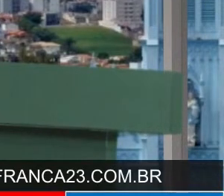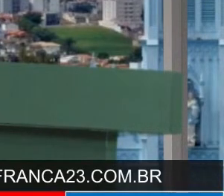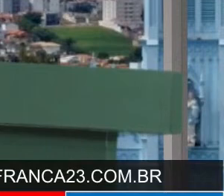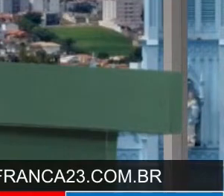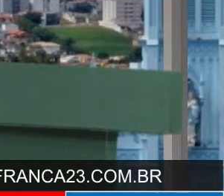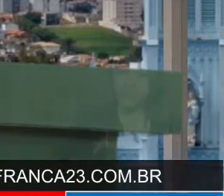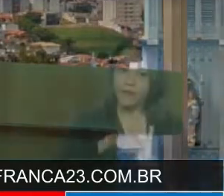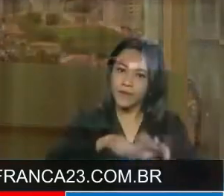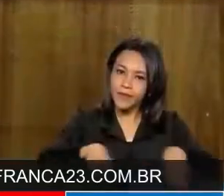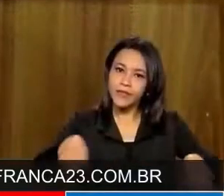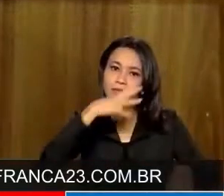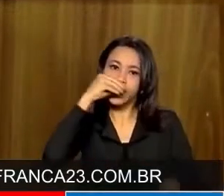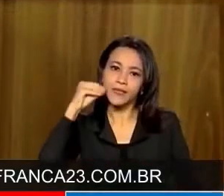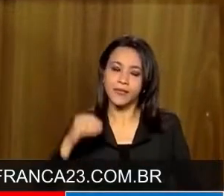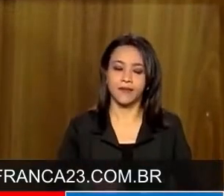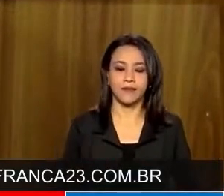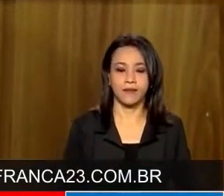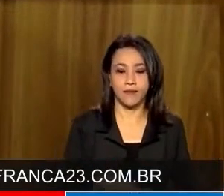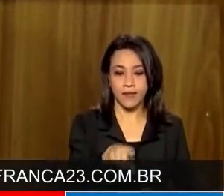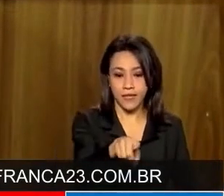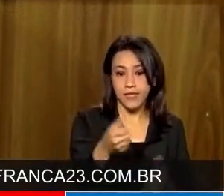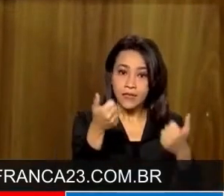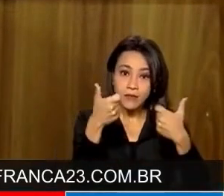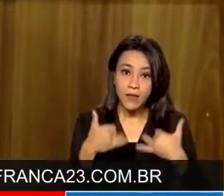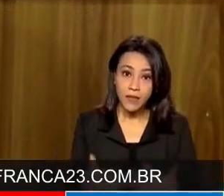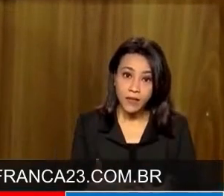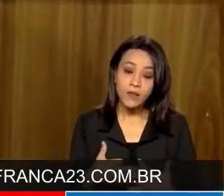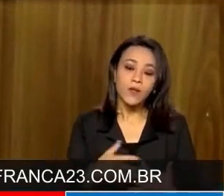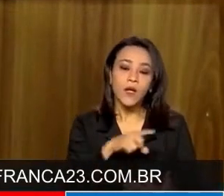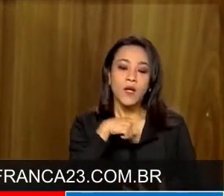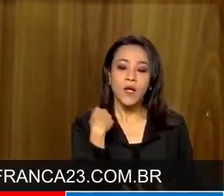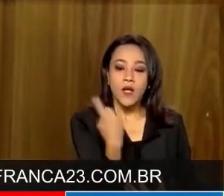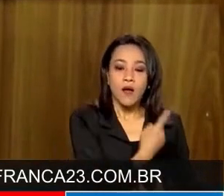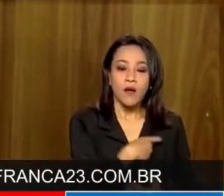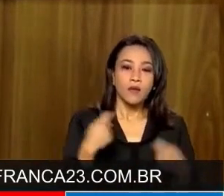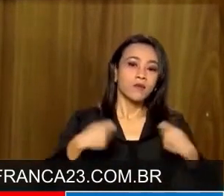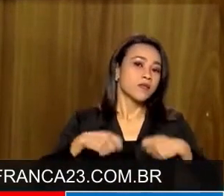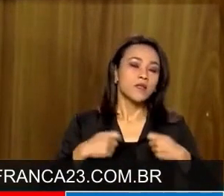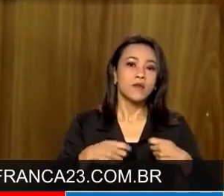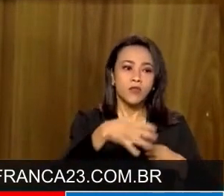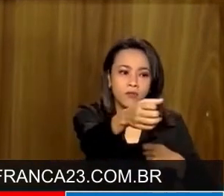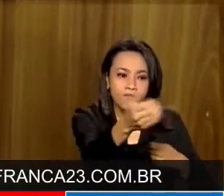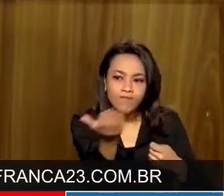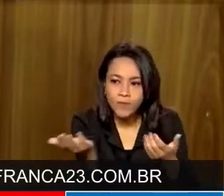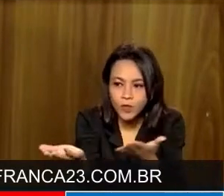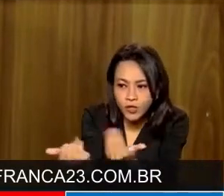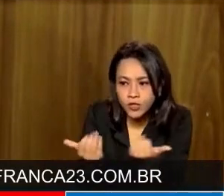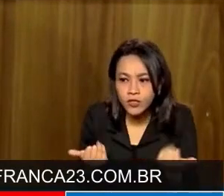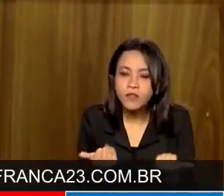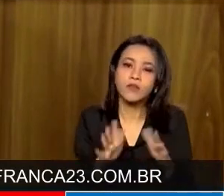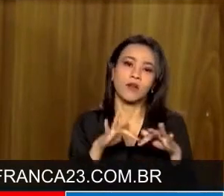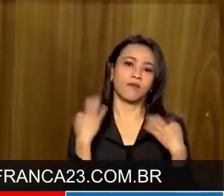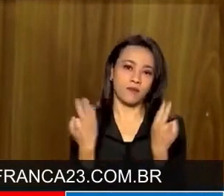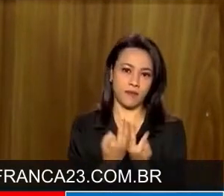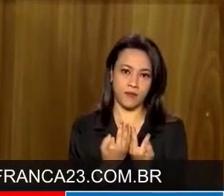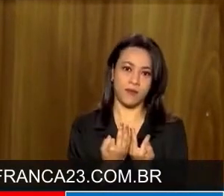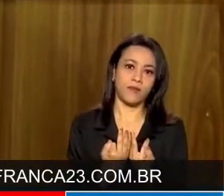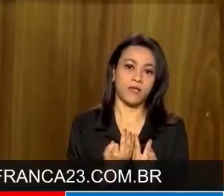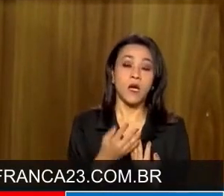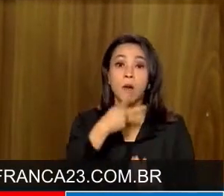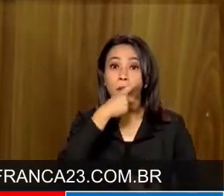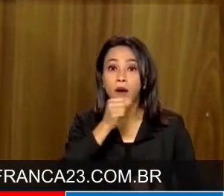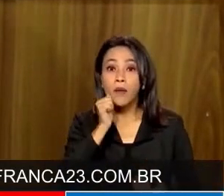ver. E daí a gente precisa envolver mais uma vez a família. Os pais precisam entender